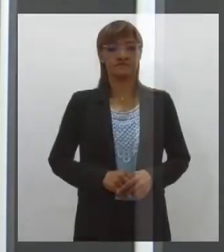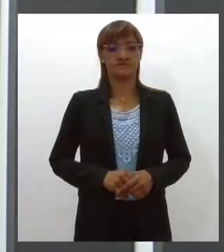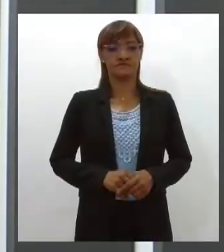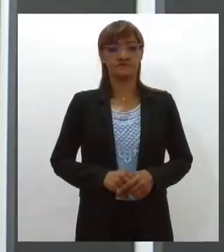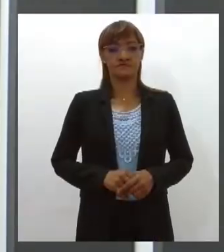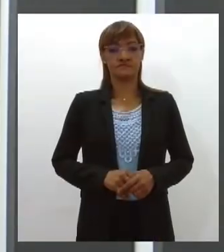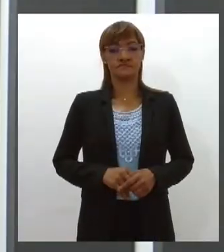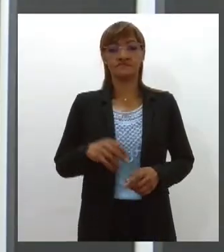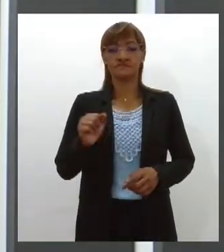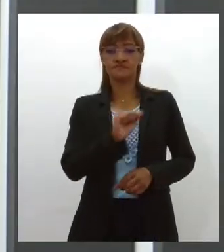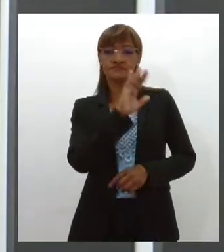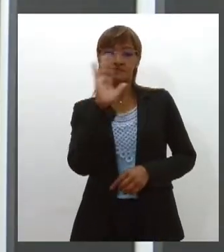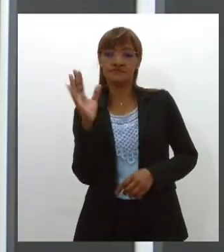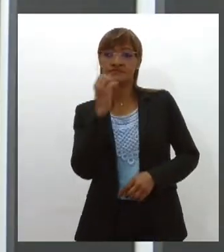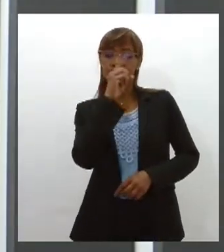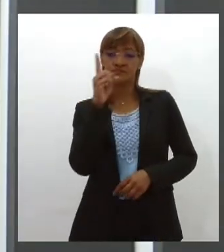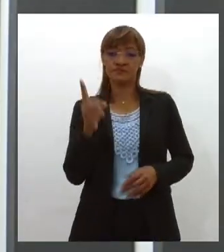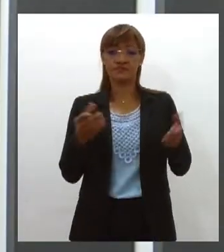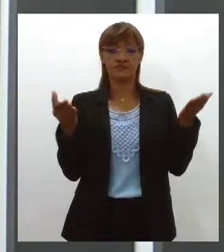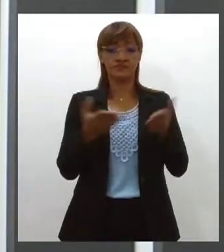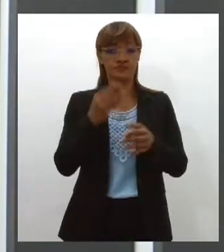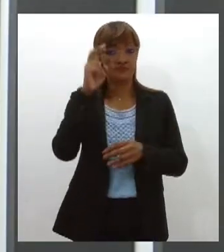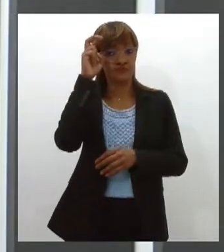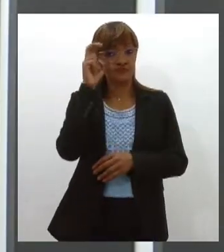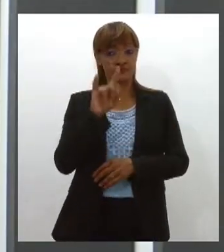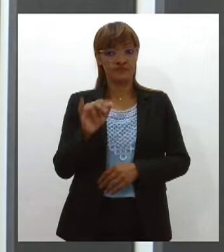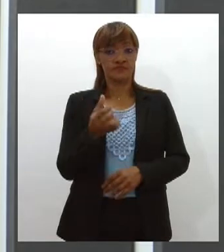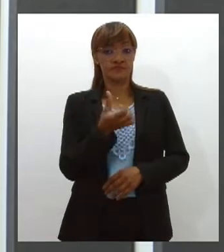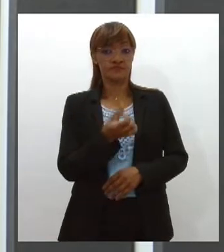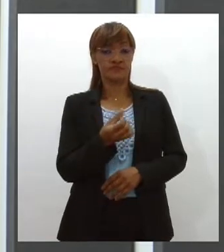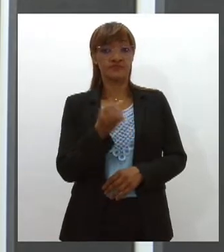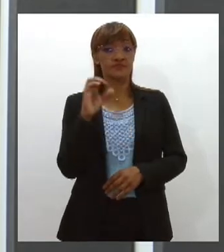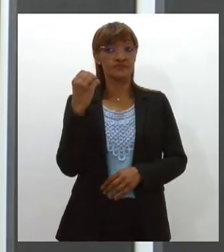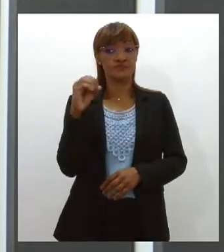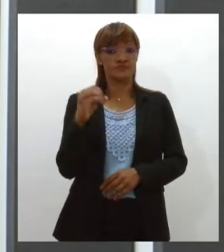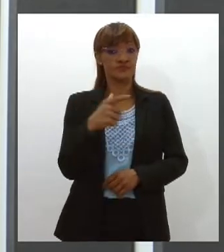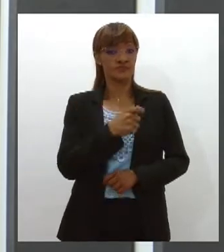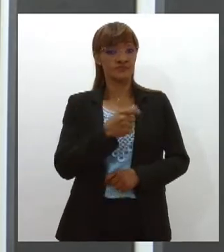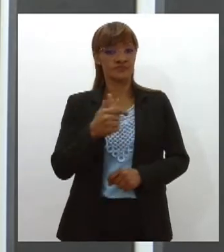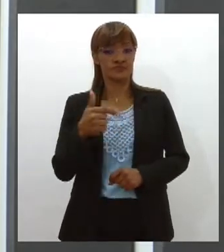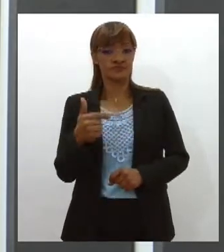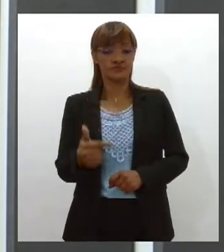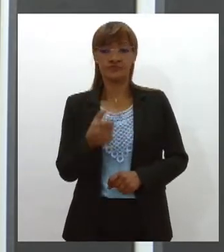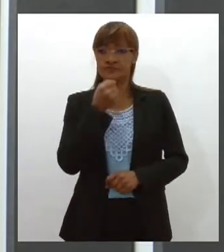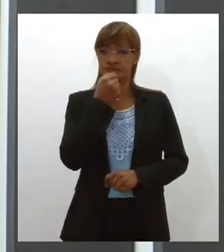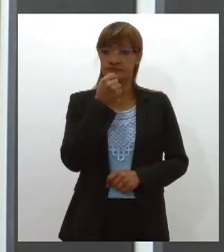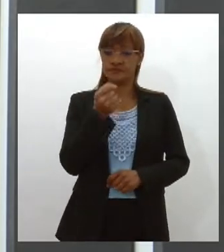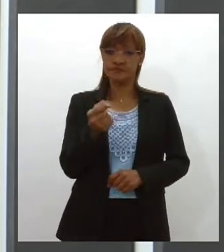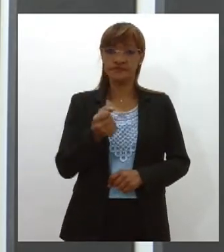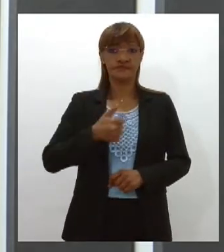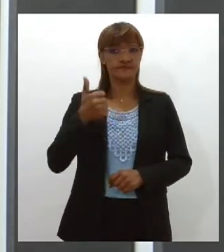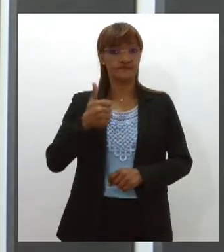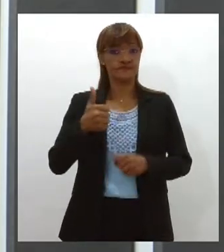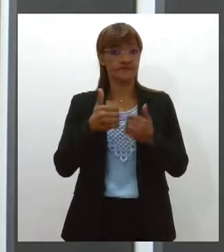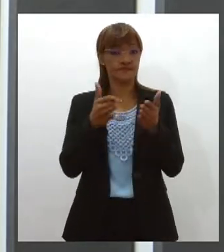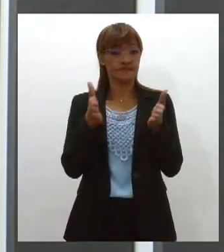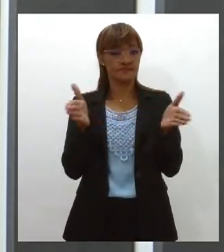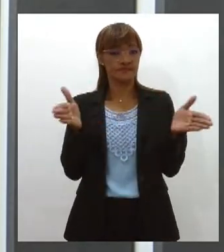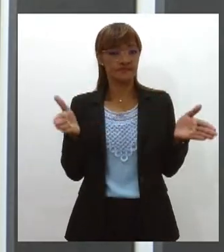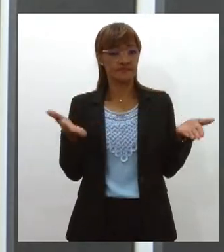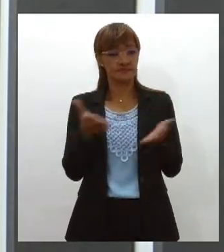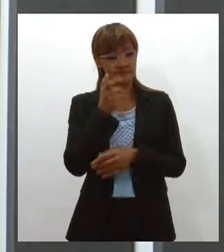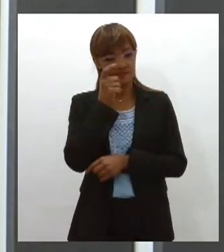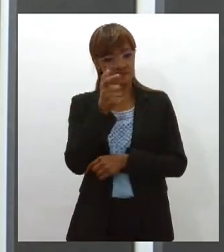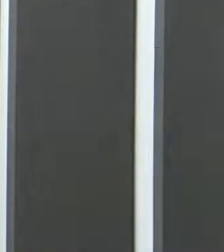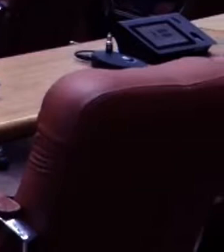Olá, bom dia, quinta-feira, 6 de outubro de 2022. O Jornal da Lesa, primeira edição, está no ar e hoje você vai